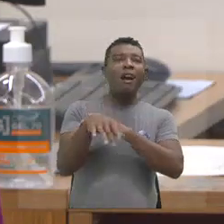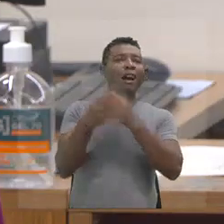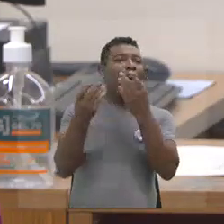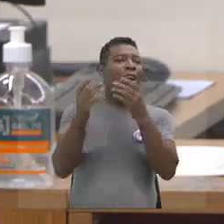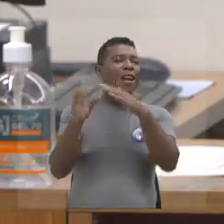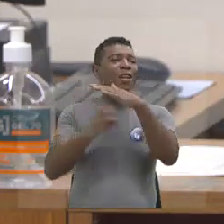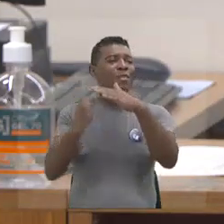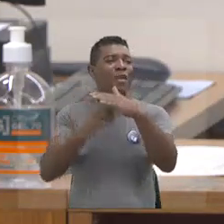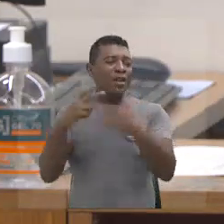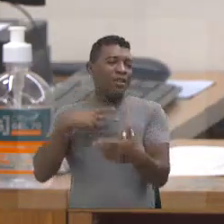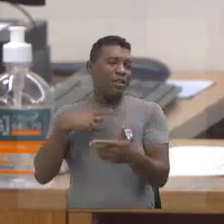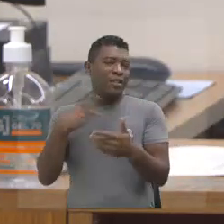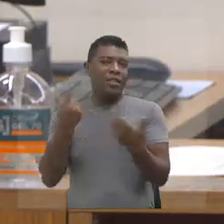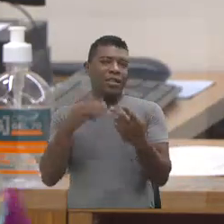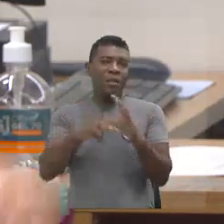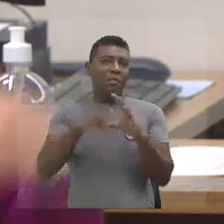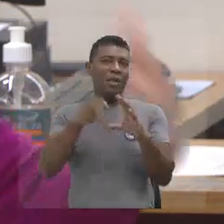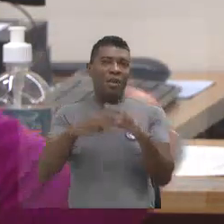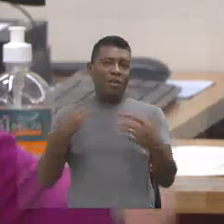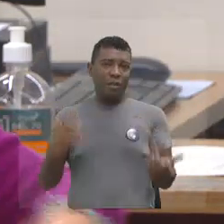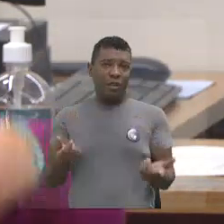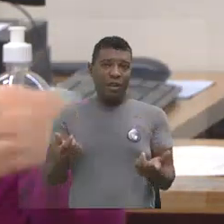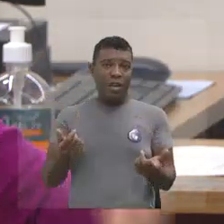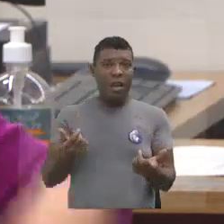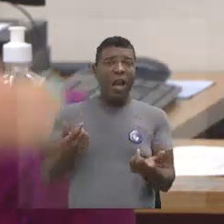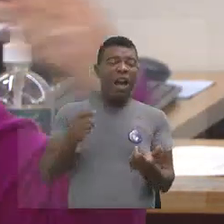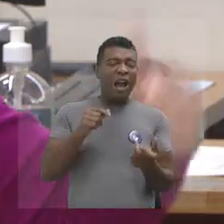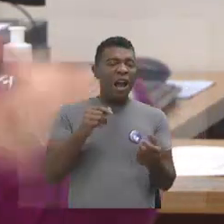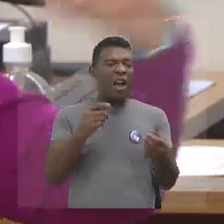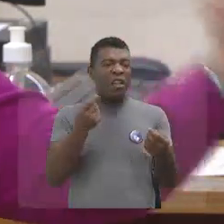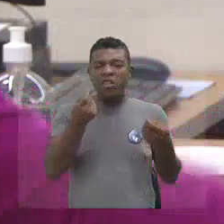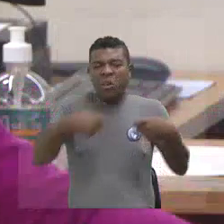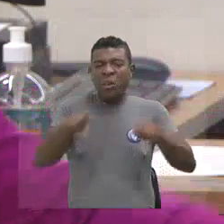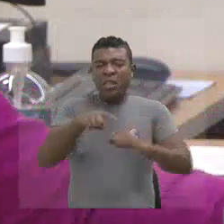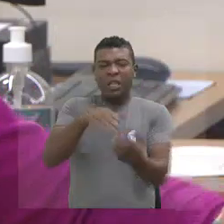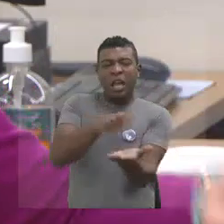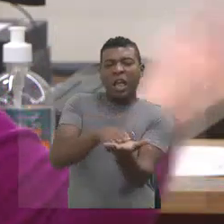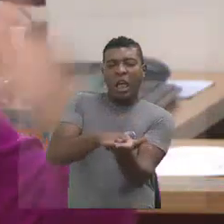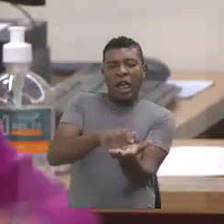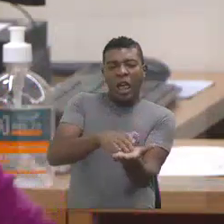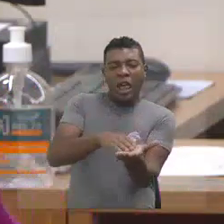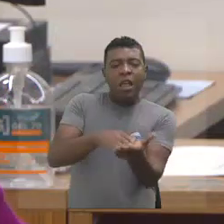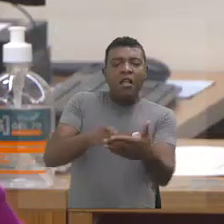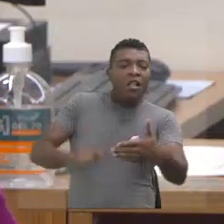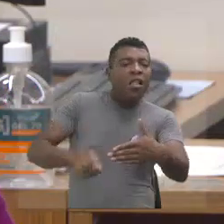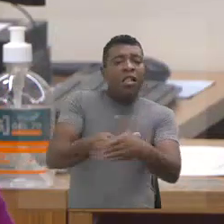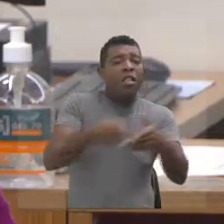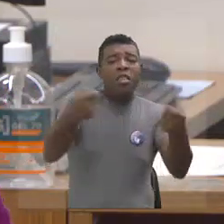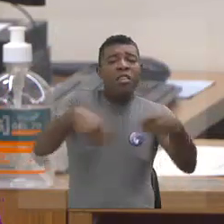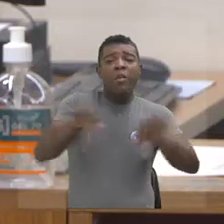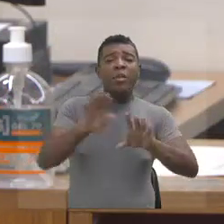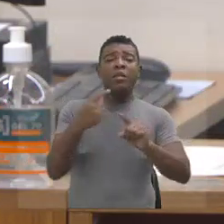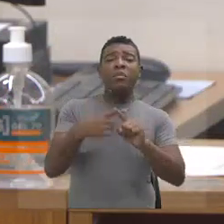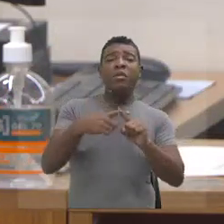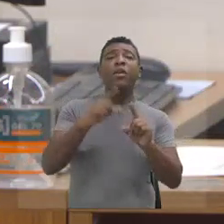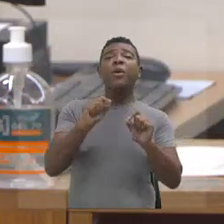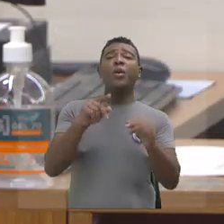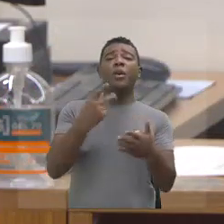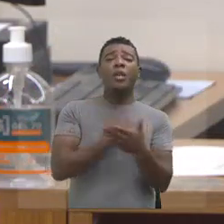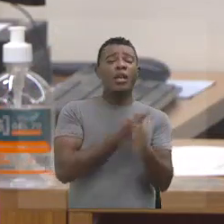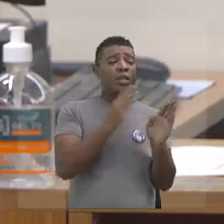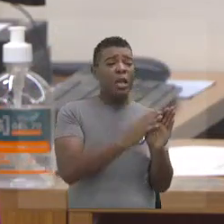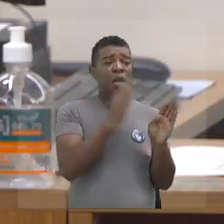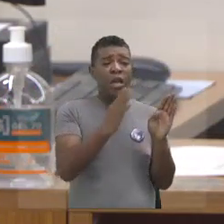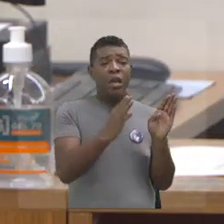jeitinho foi o que aconteceu deu-se um jeitinho se pactou se pactuaram novos prazos é desconsiderando a legislação no estado